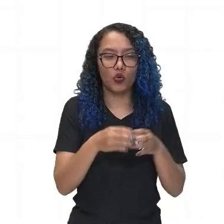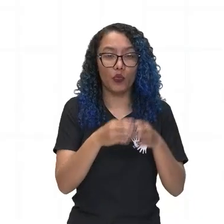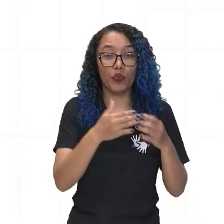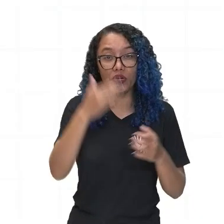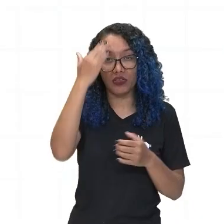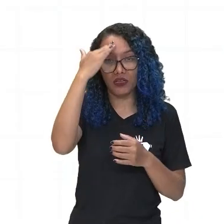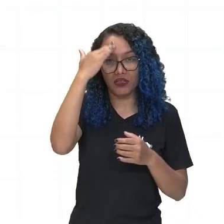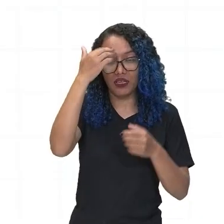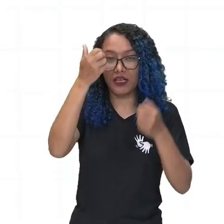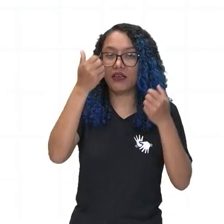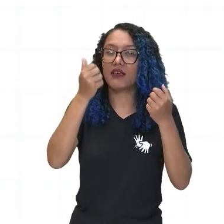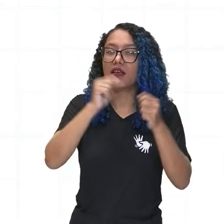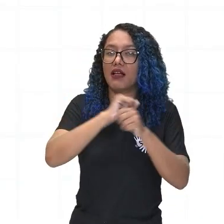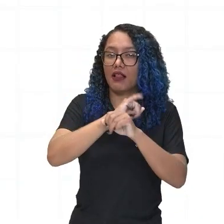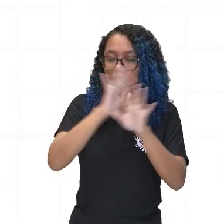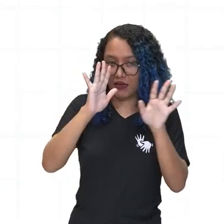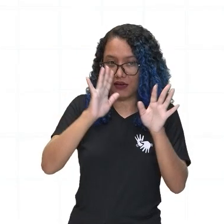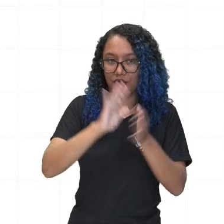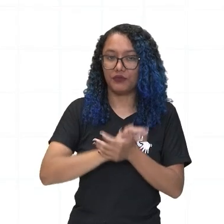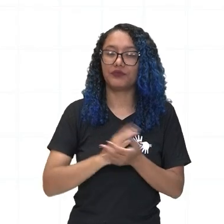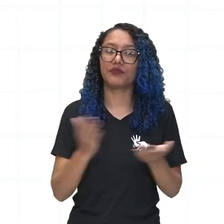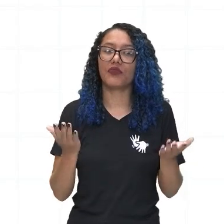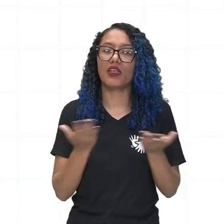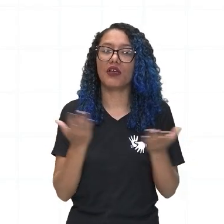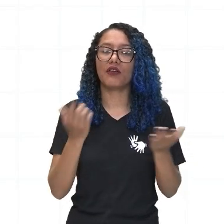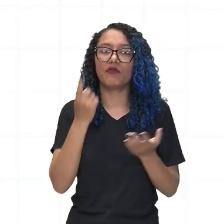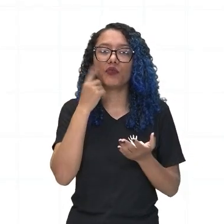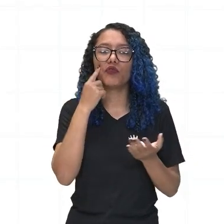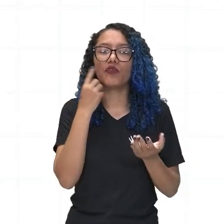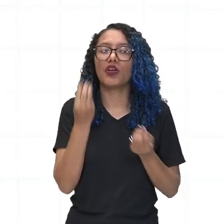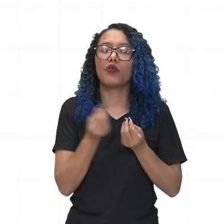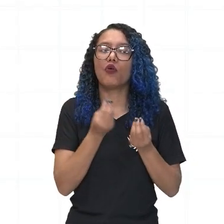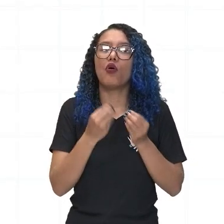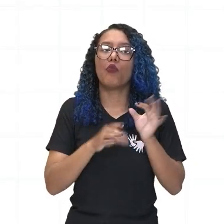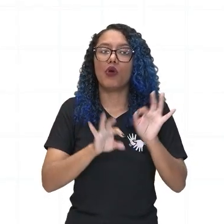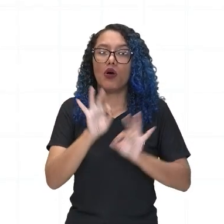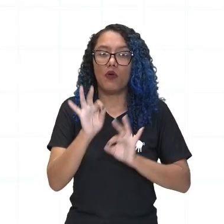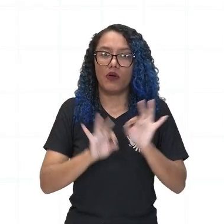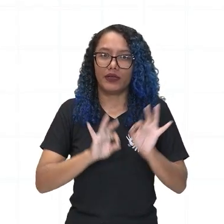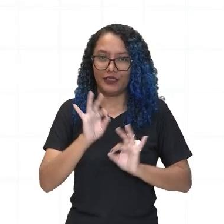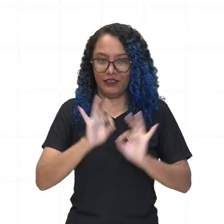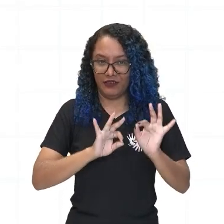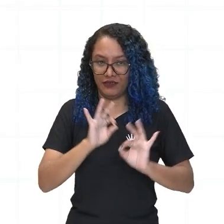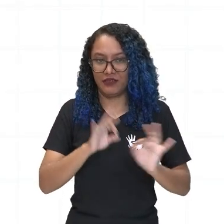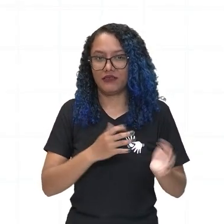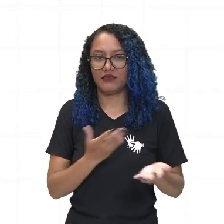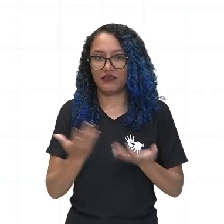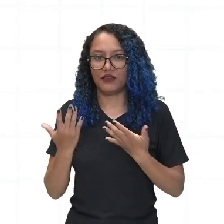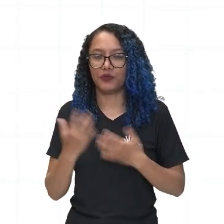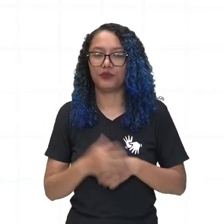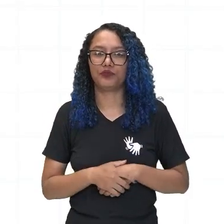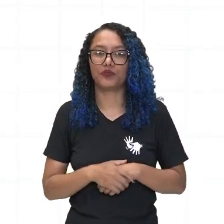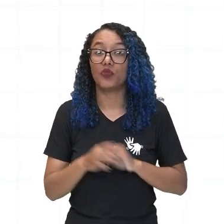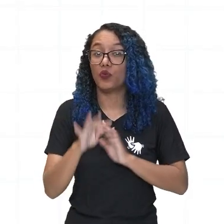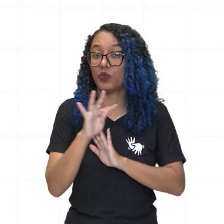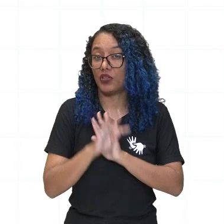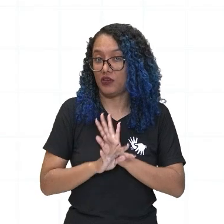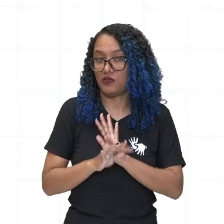de como é editado, de como é informado esse texto? Olha só, então temos aqui,